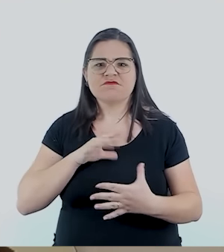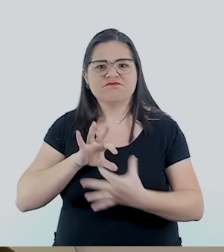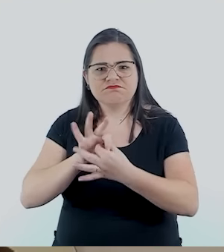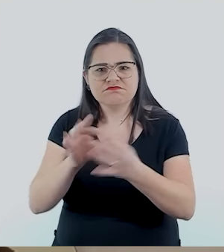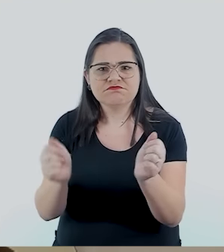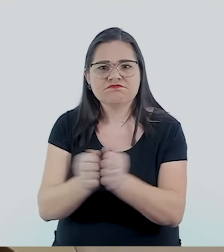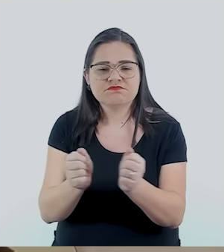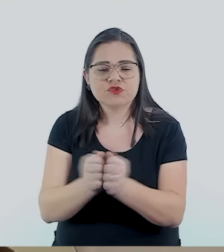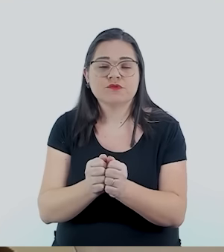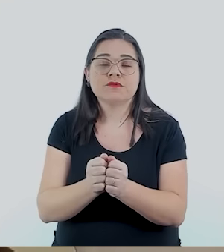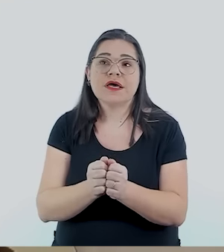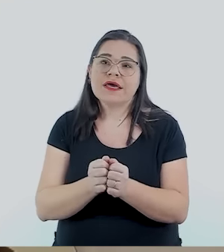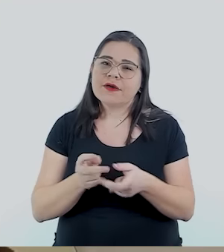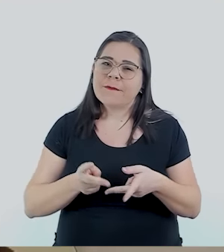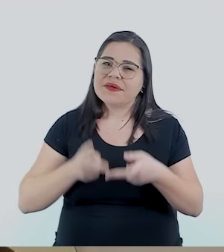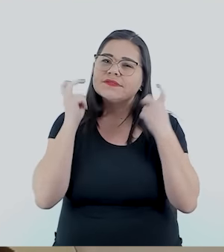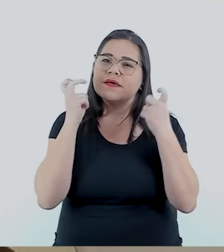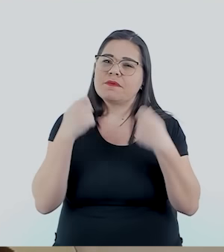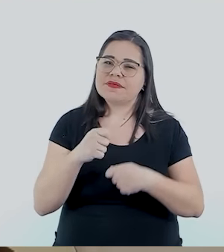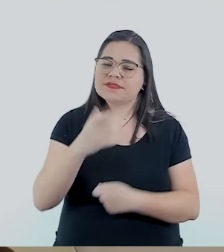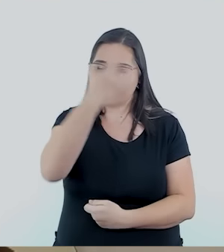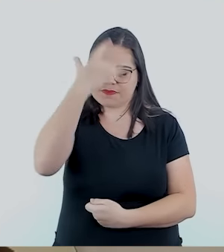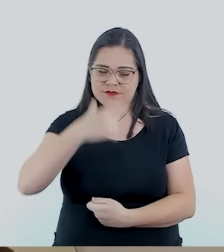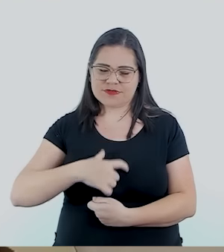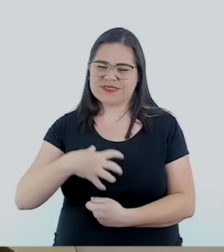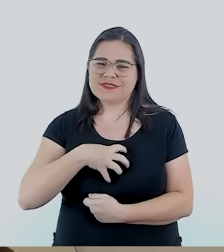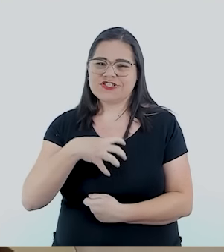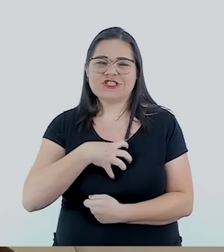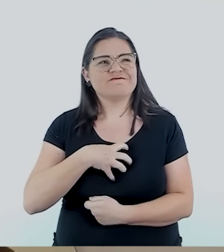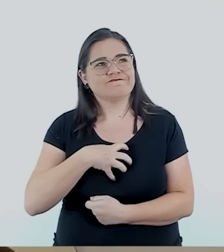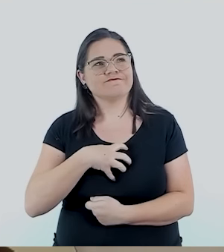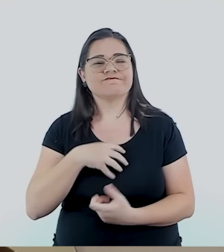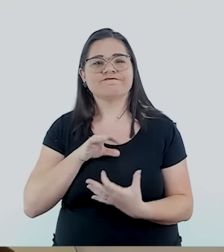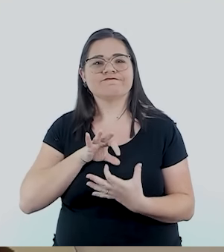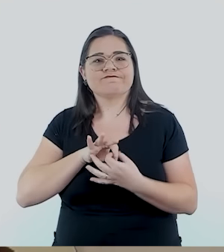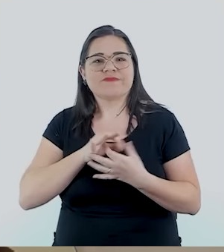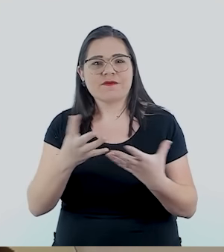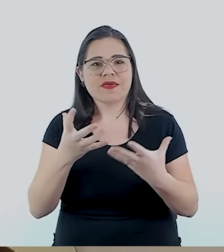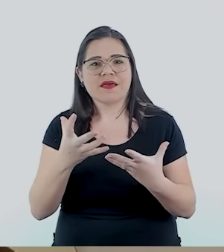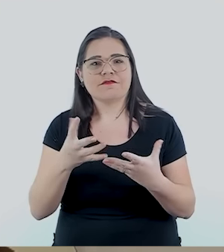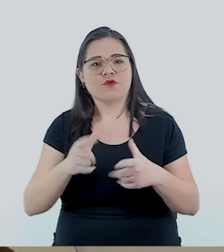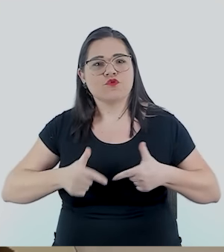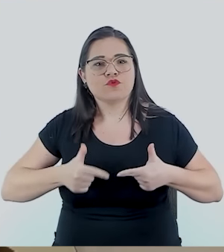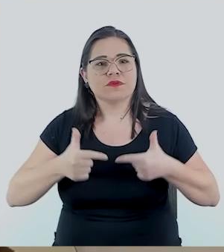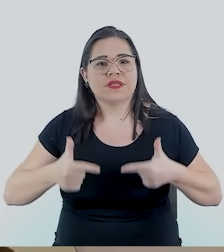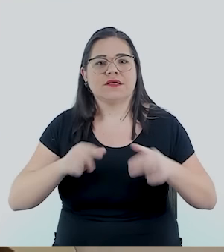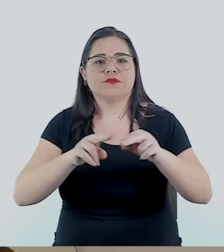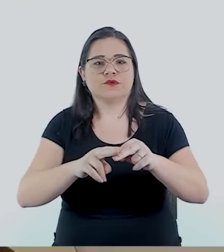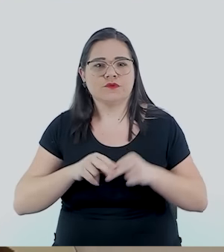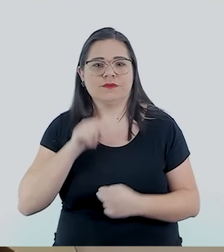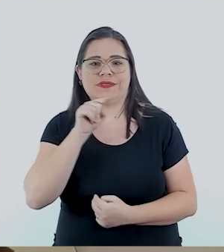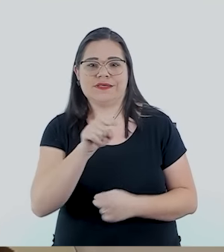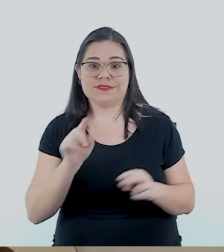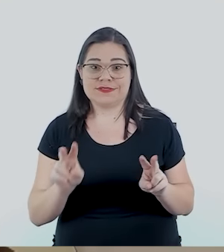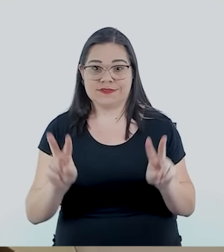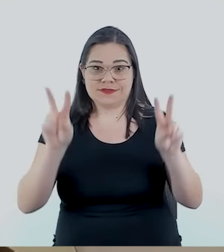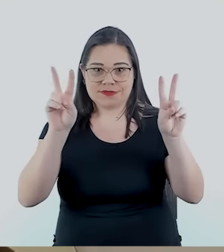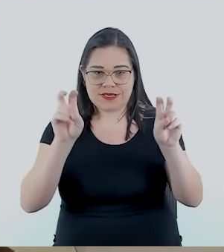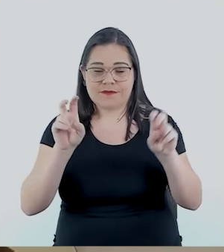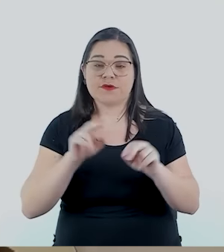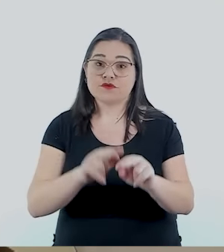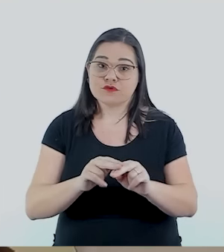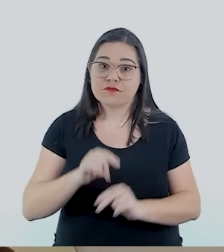conexão ali pessoal paraa pessoa realmente eh desejar abraçar essa essa esse tipo de